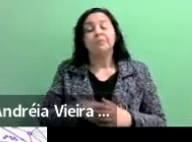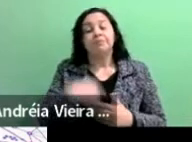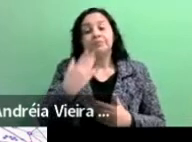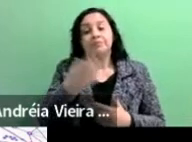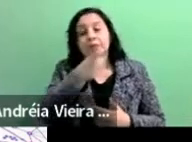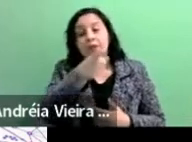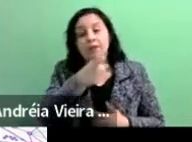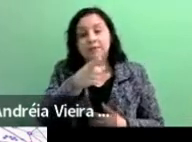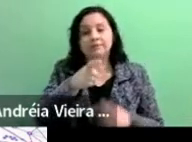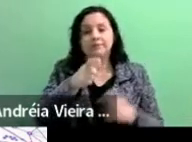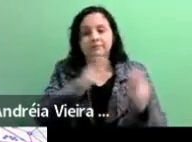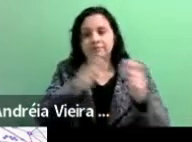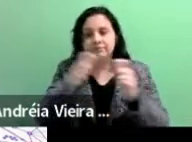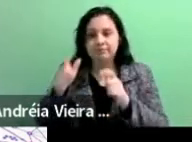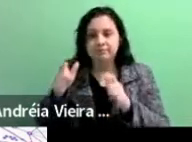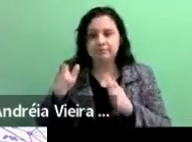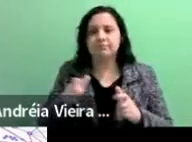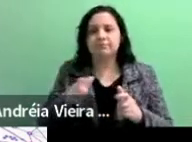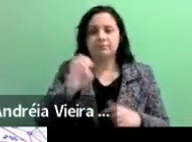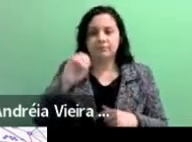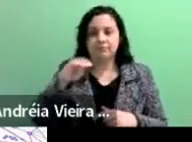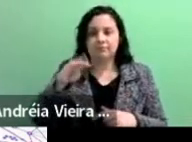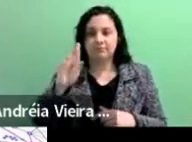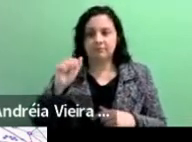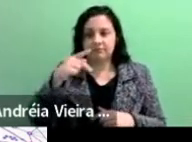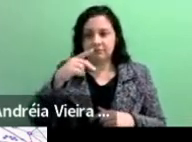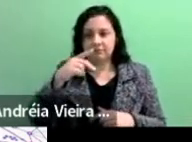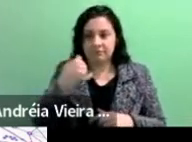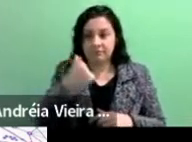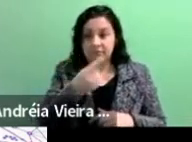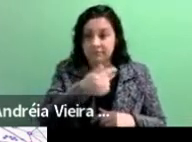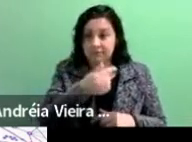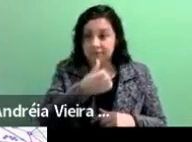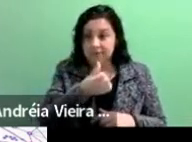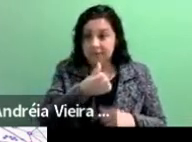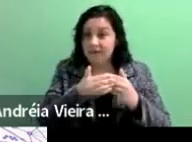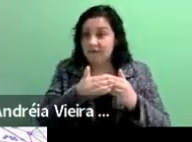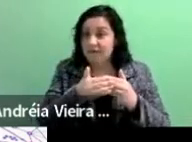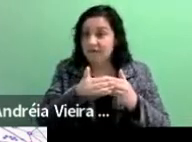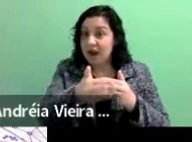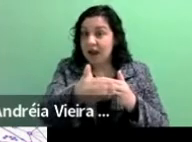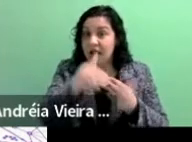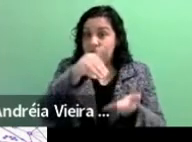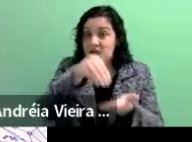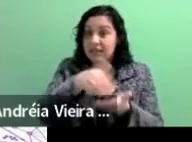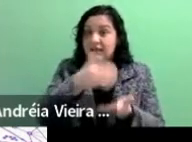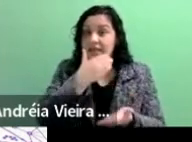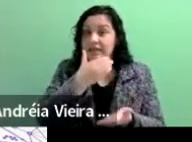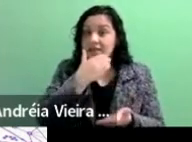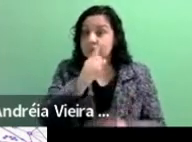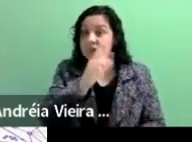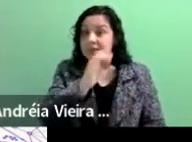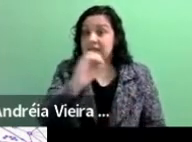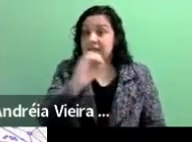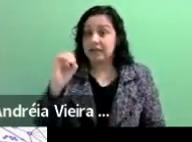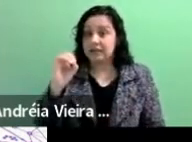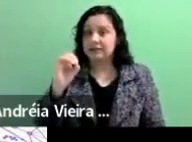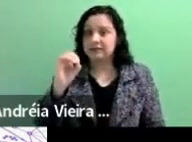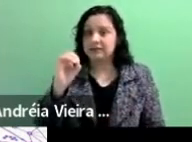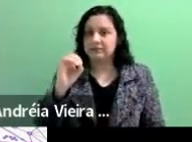Essas nossas unidades são 76 hoje. Ao final do ano, seremos mais de 100 unidades em Embrapi. Estamos aí no